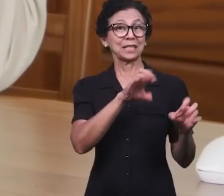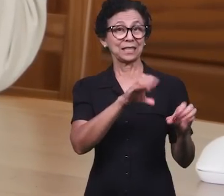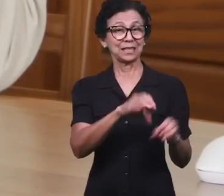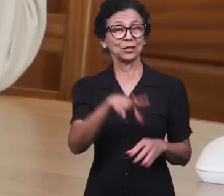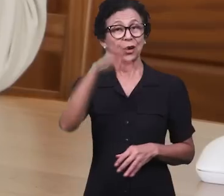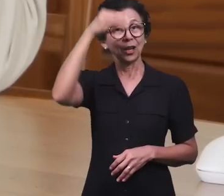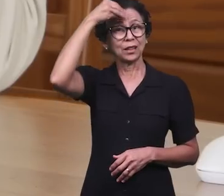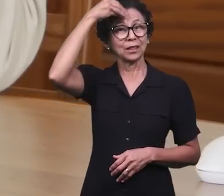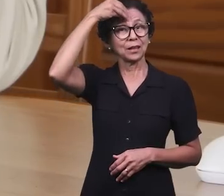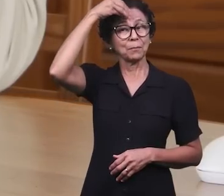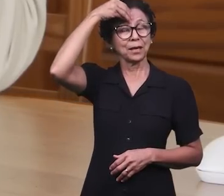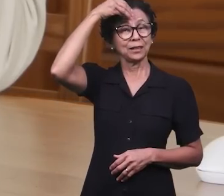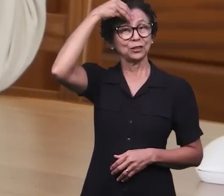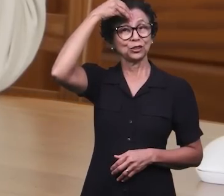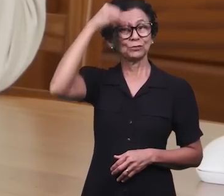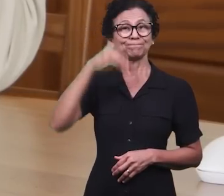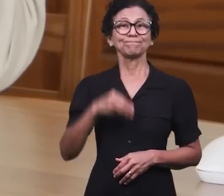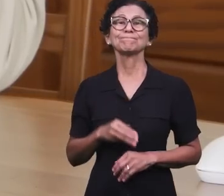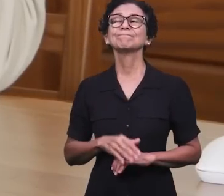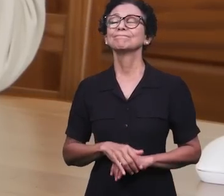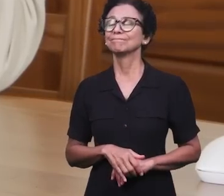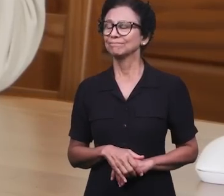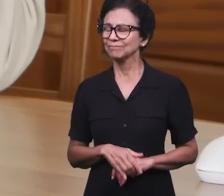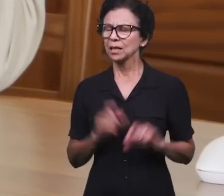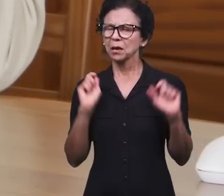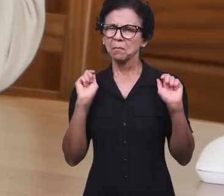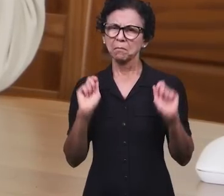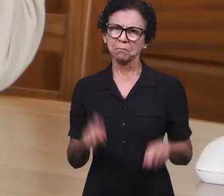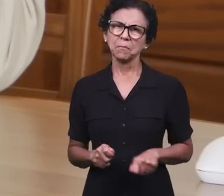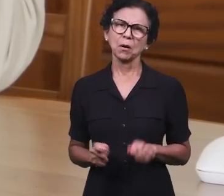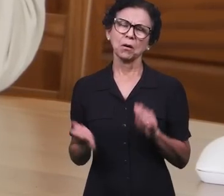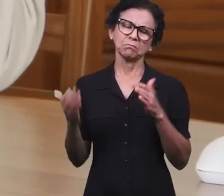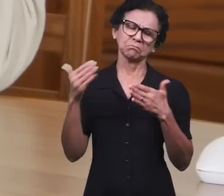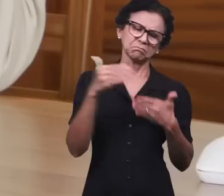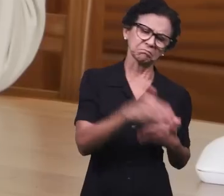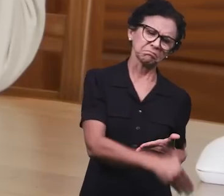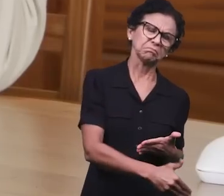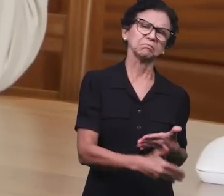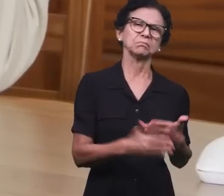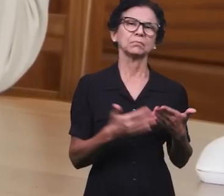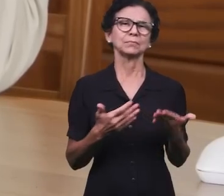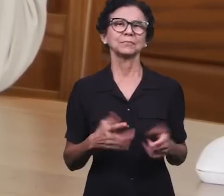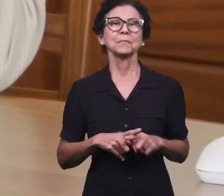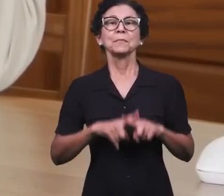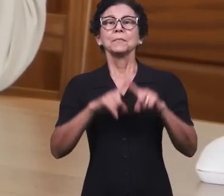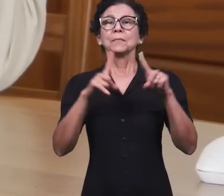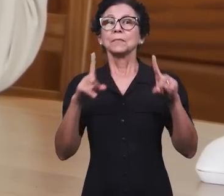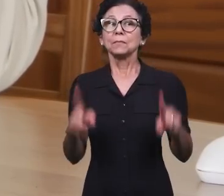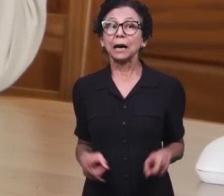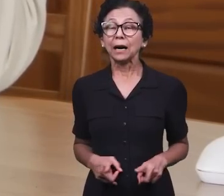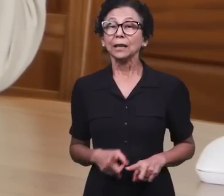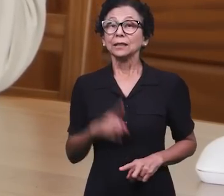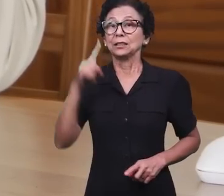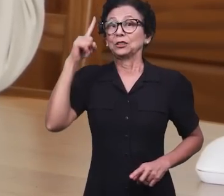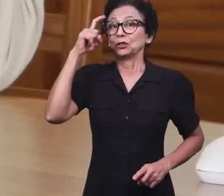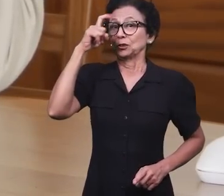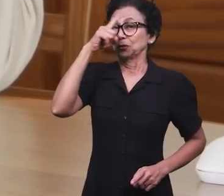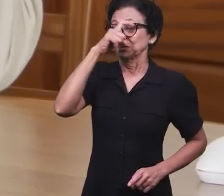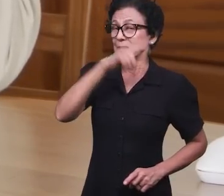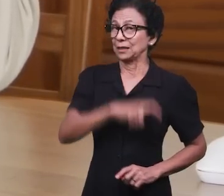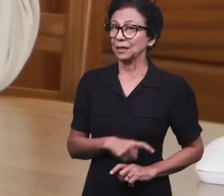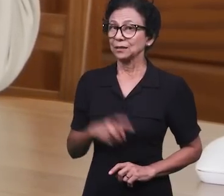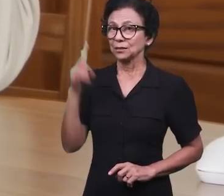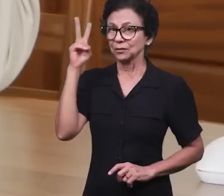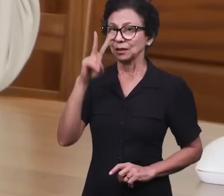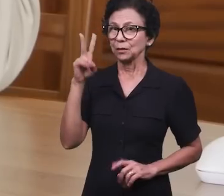vai ficar na vida dele o resto da sua vida. Ele pode ir por outro caminho, pode ir para onde ele quiser ir, mas quando ele